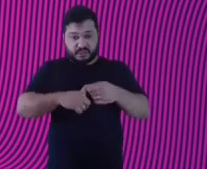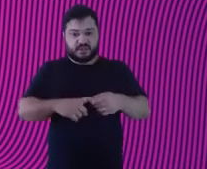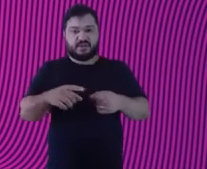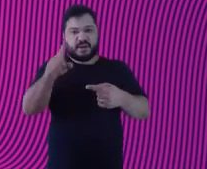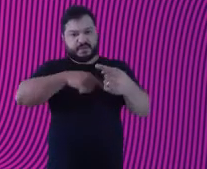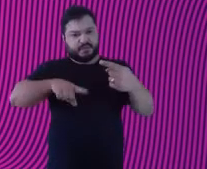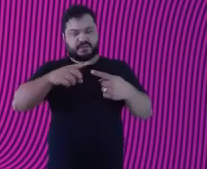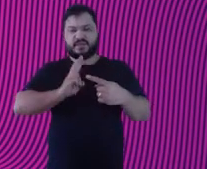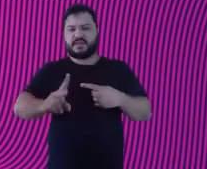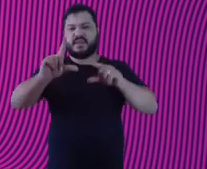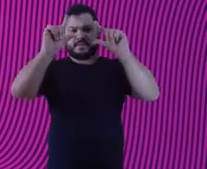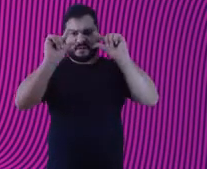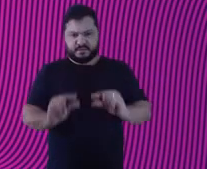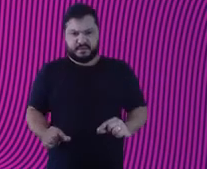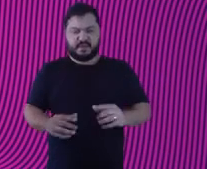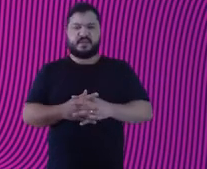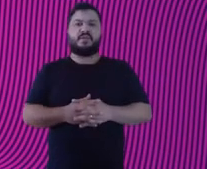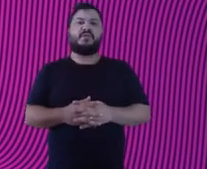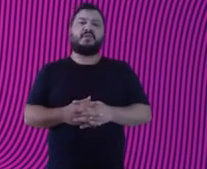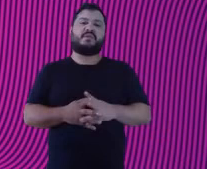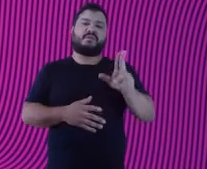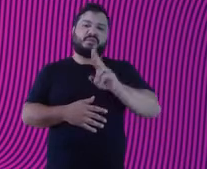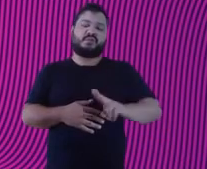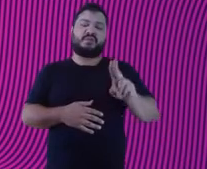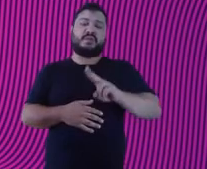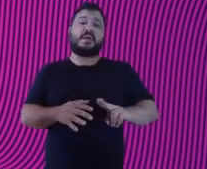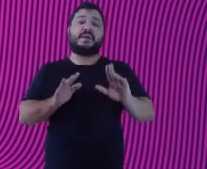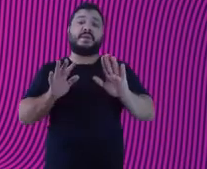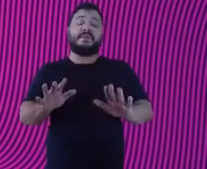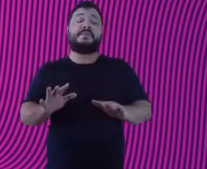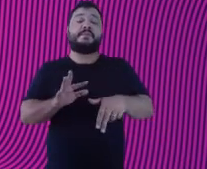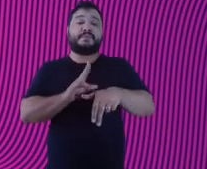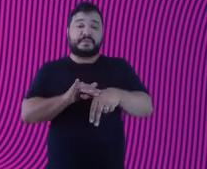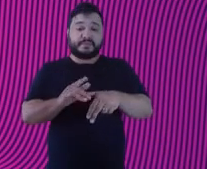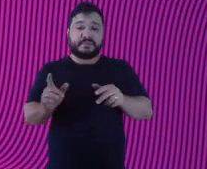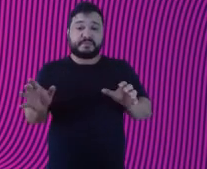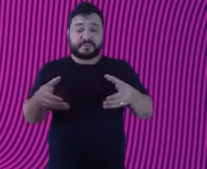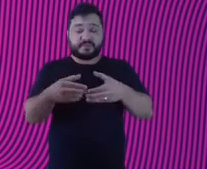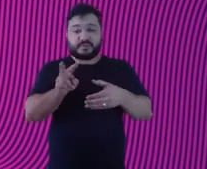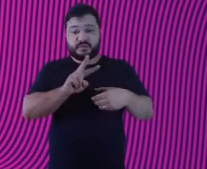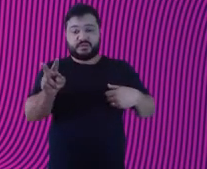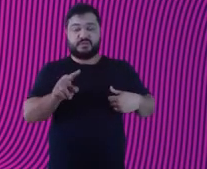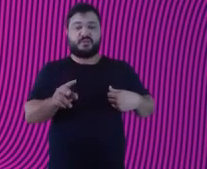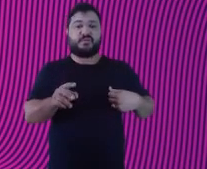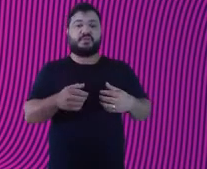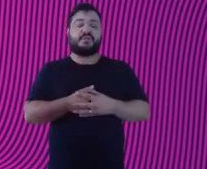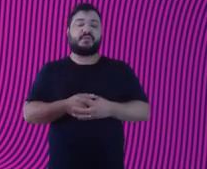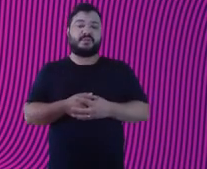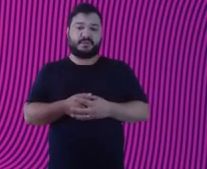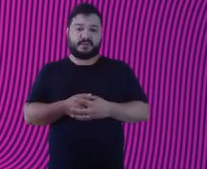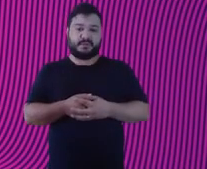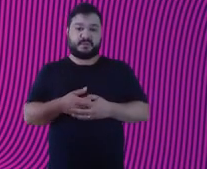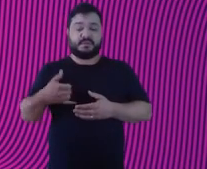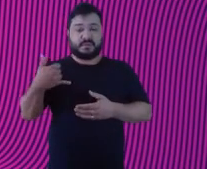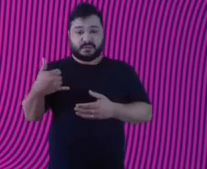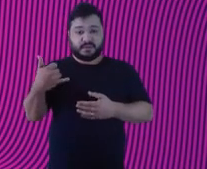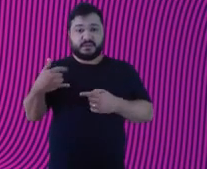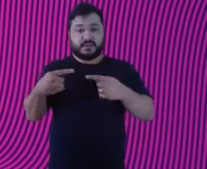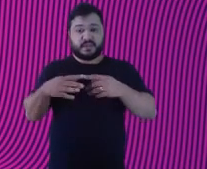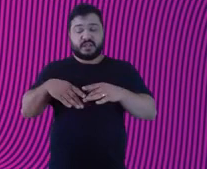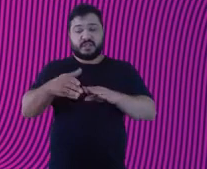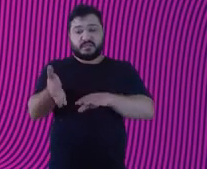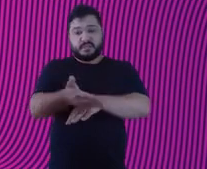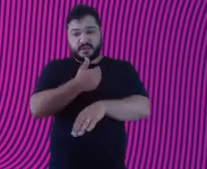cada vez menor de se usar, né, mas esse paciente reunia esses dois fatores, uma idade relativamente mais cedo,